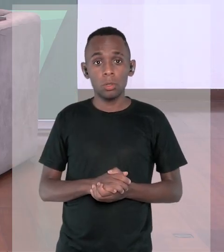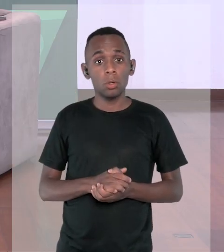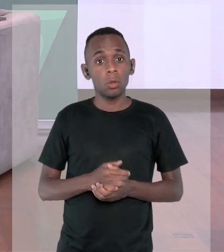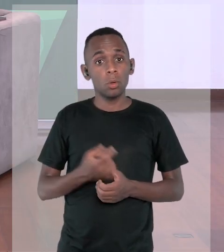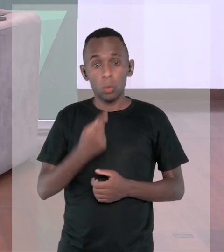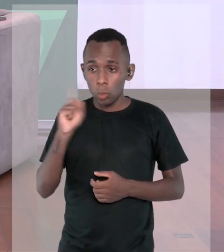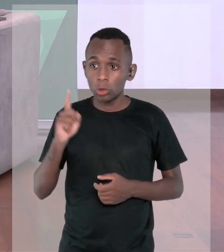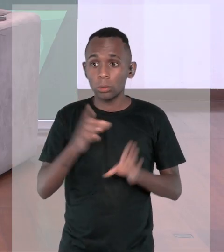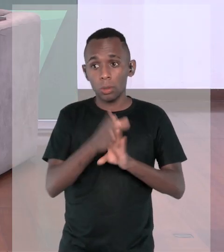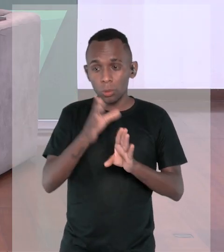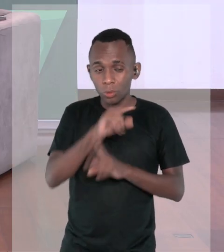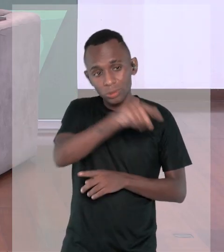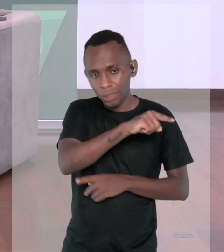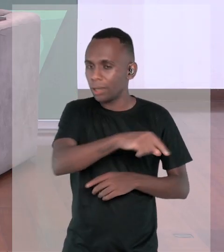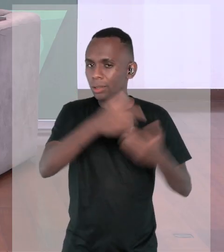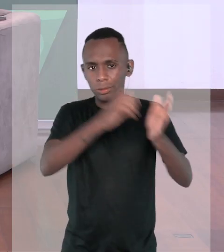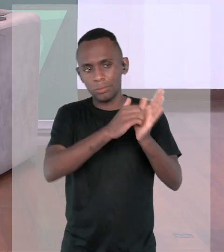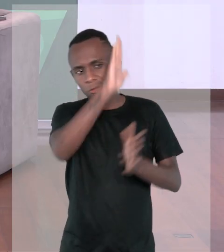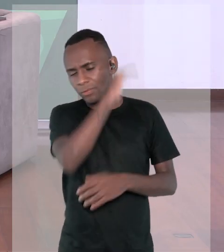vez que eu vi o consultor.